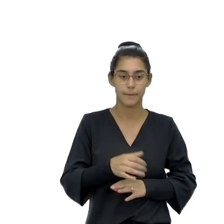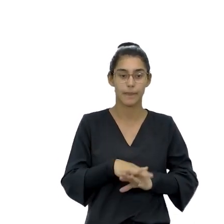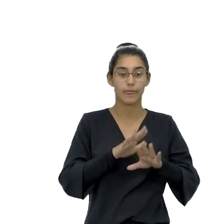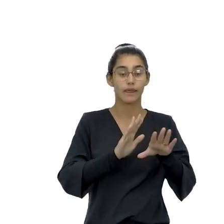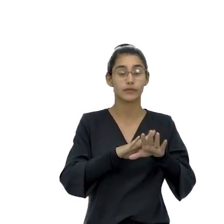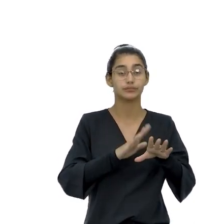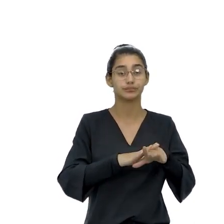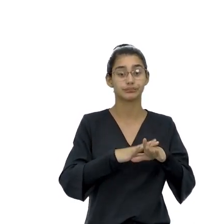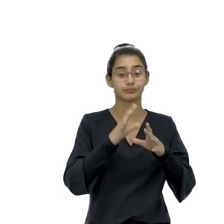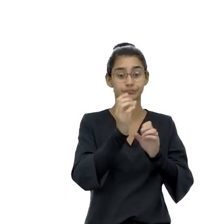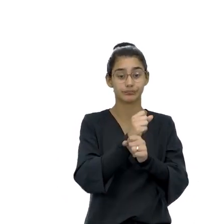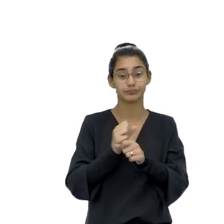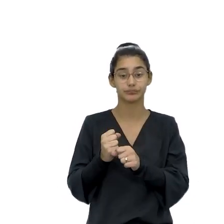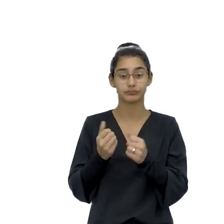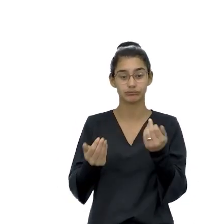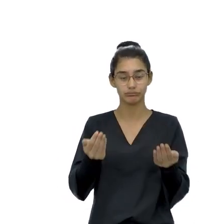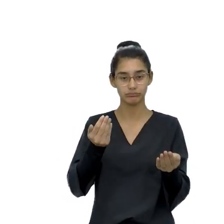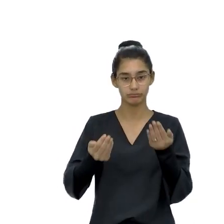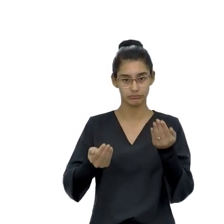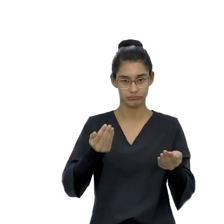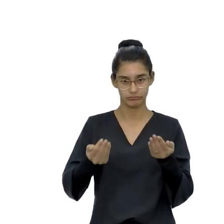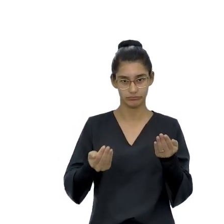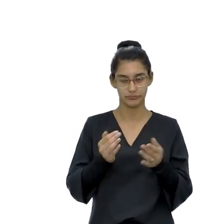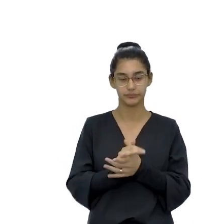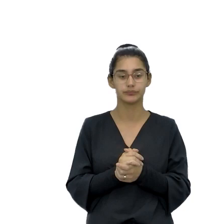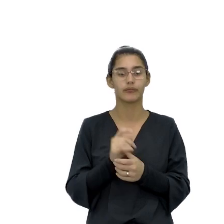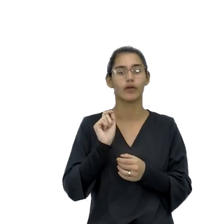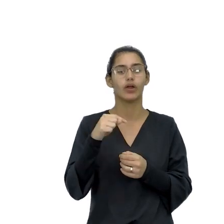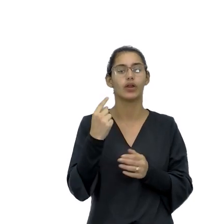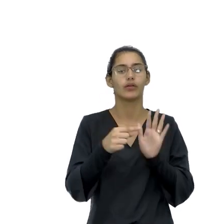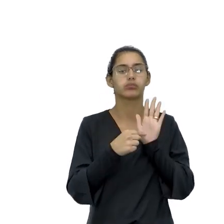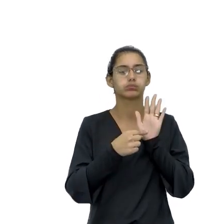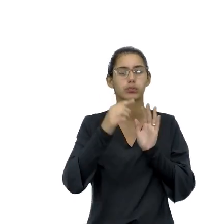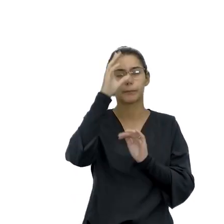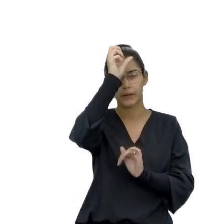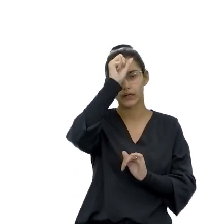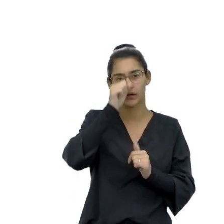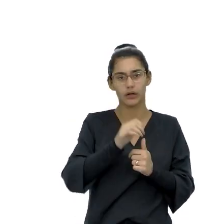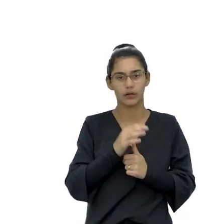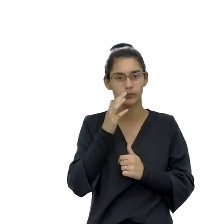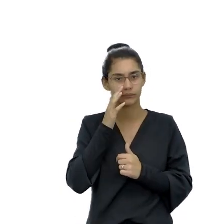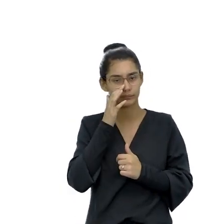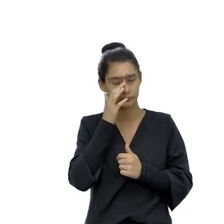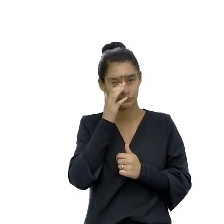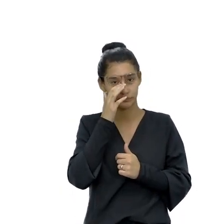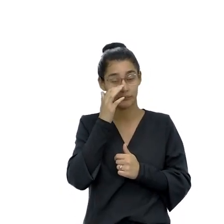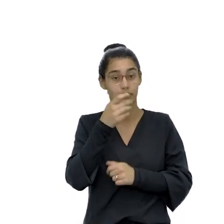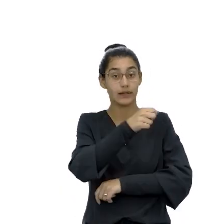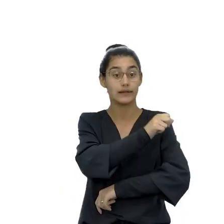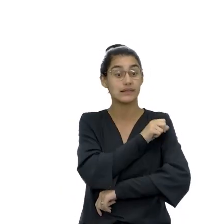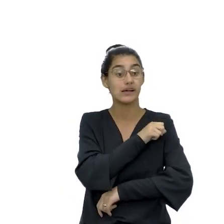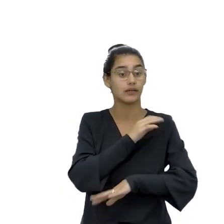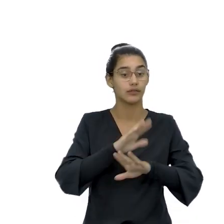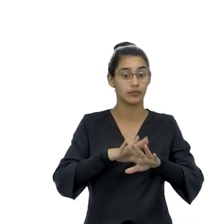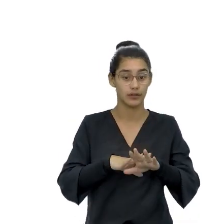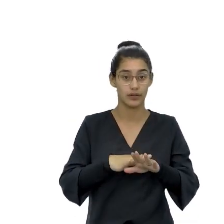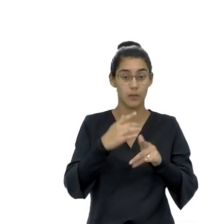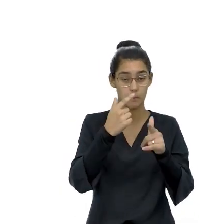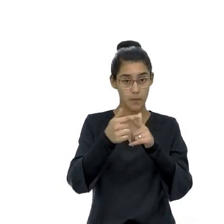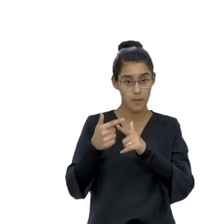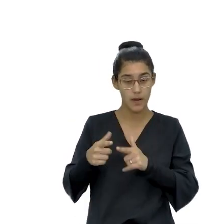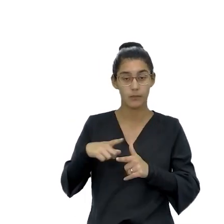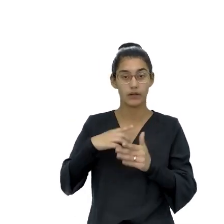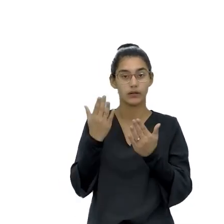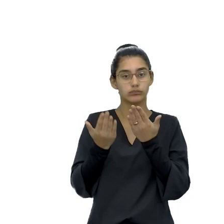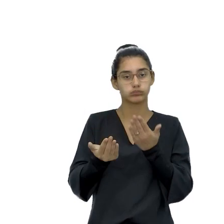resolvendo problemas de proporcionalidade. Então, o que nós vamos aprender? Nesta aula, vamos resolver problemas que